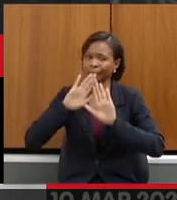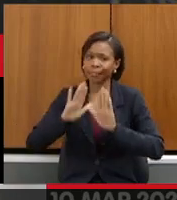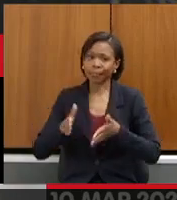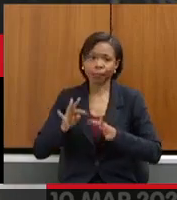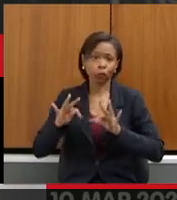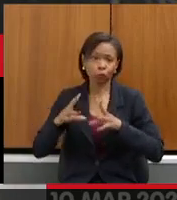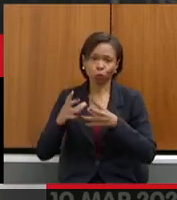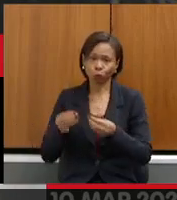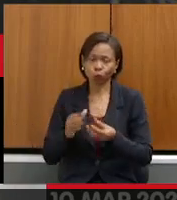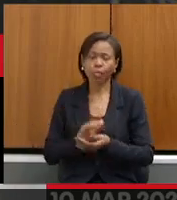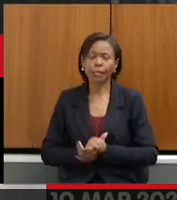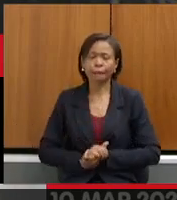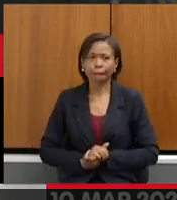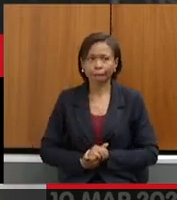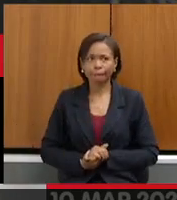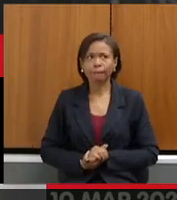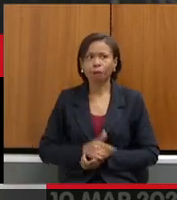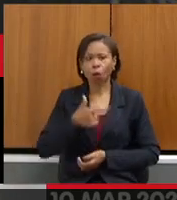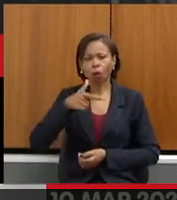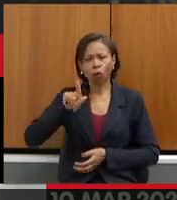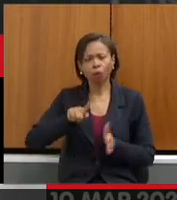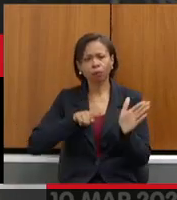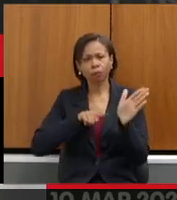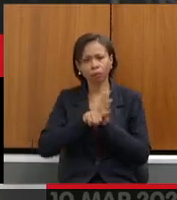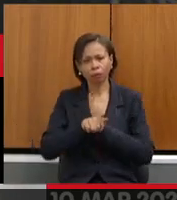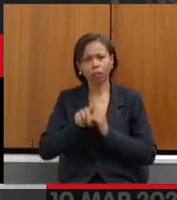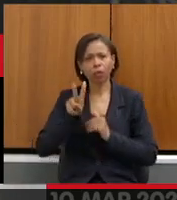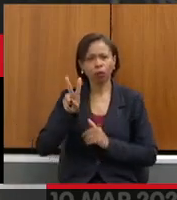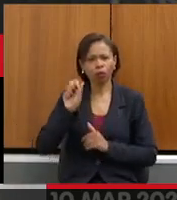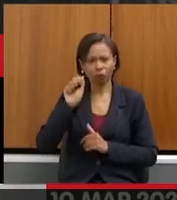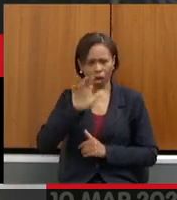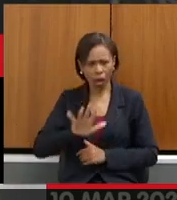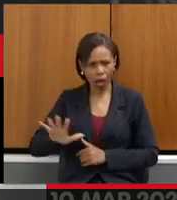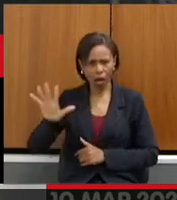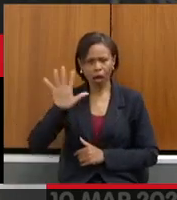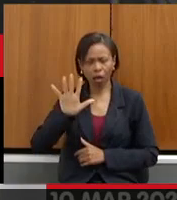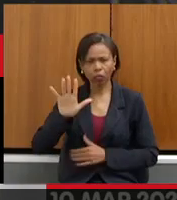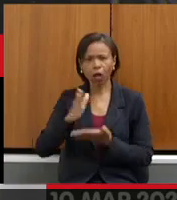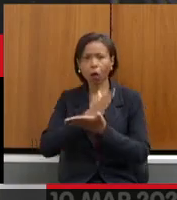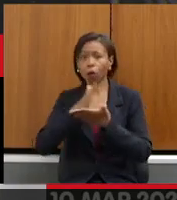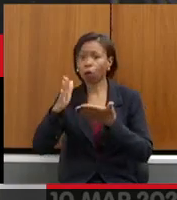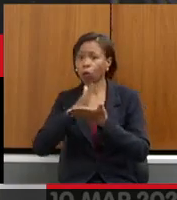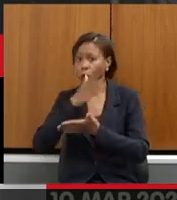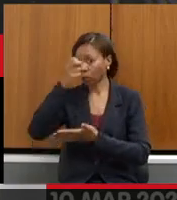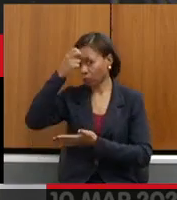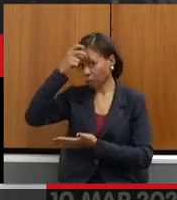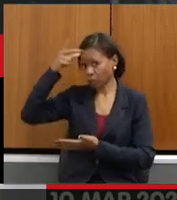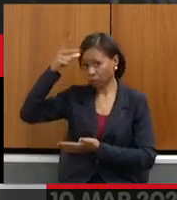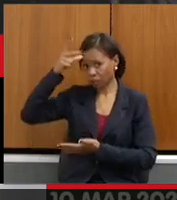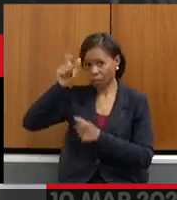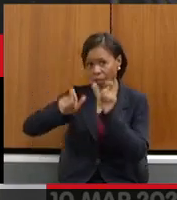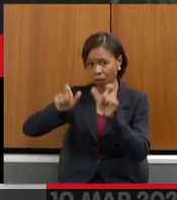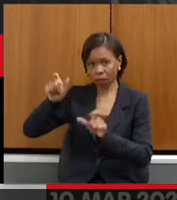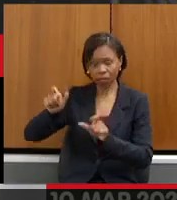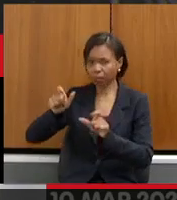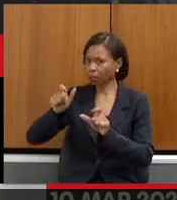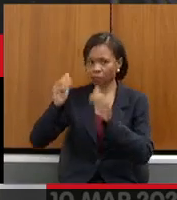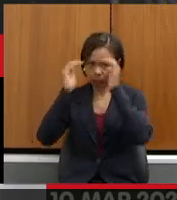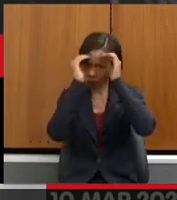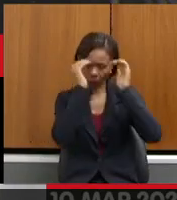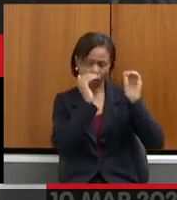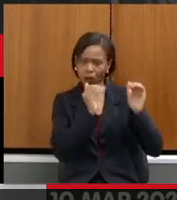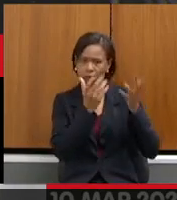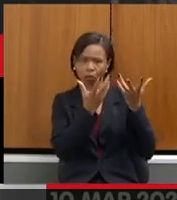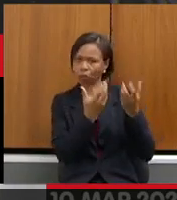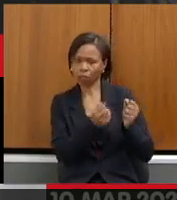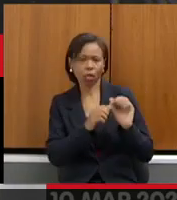gostaria de perguntar para o senhor é no Vale do Aço alguns prefeitos não aderiram ao Minas conscientes